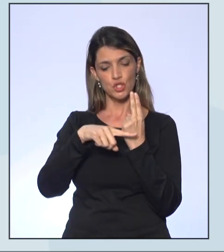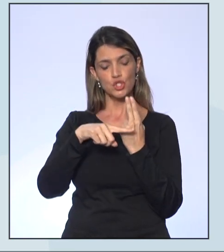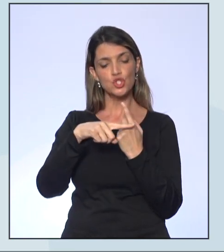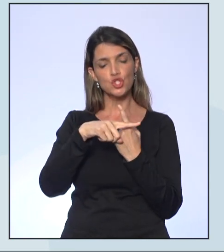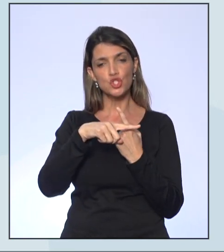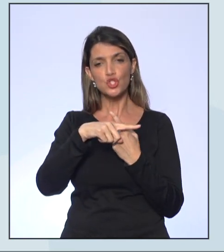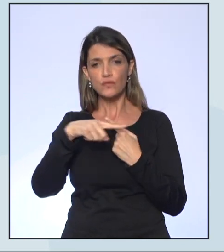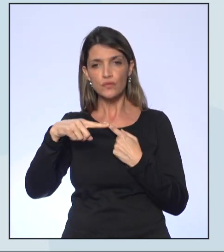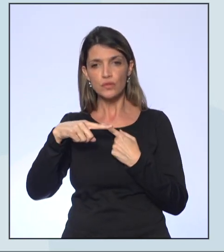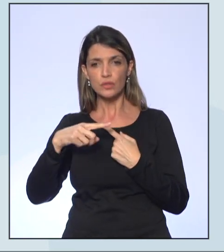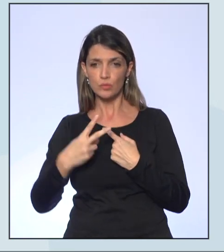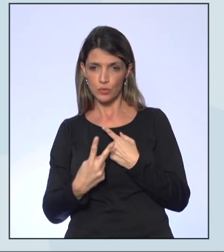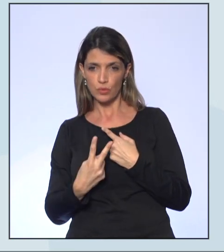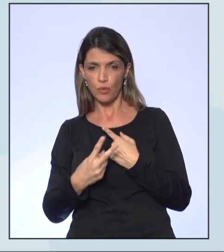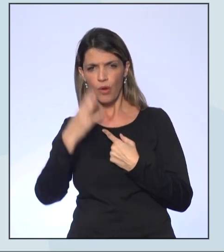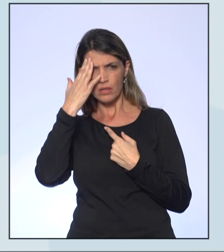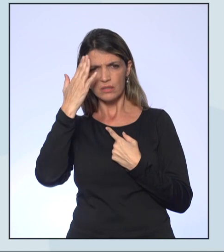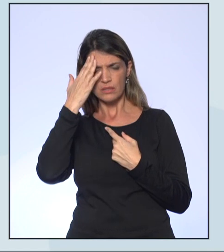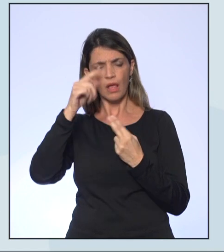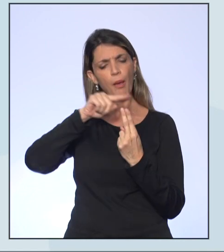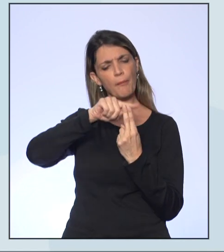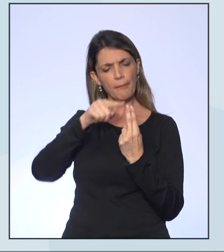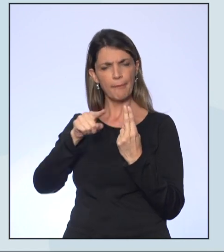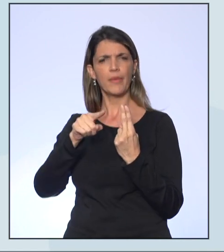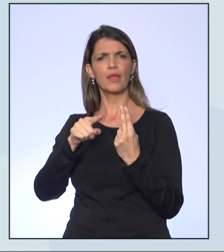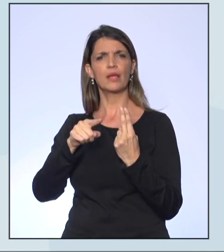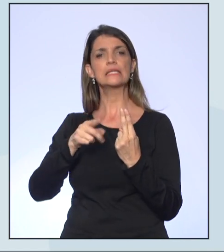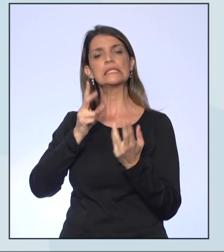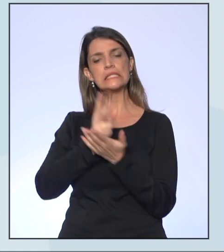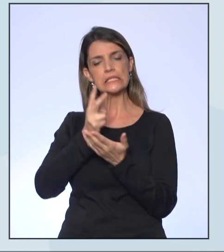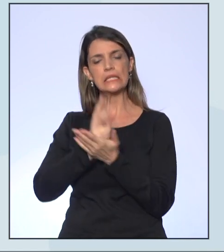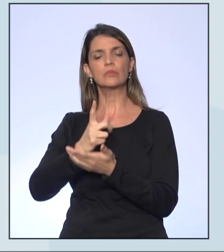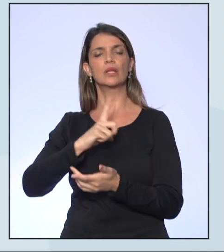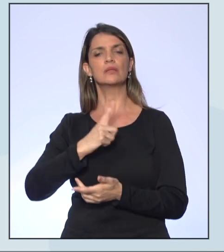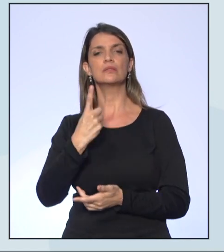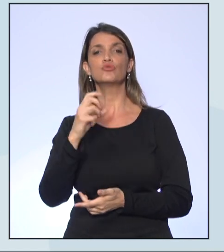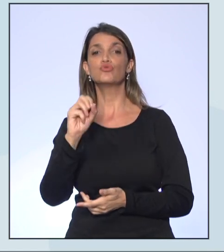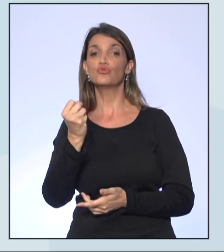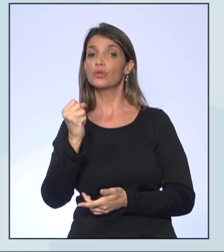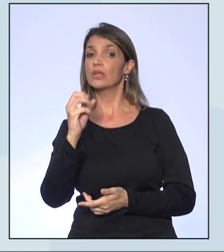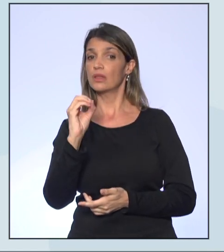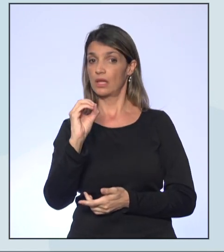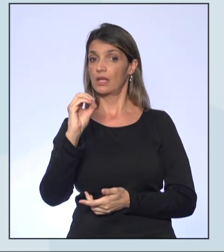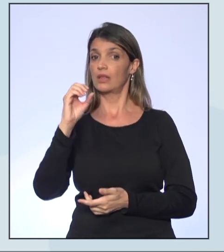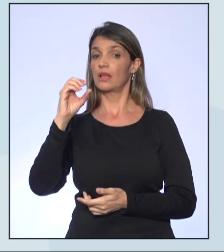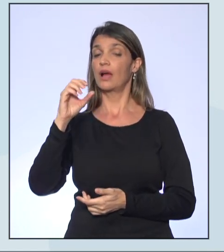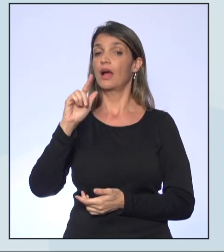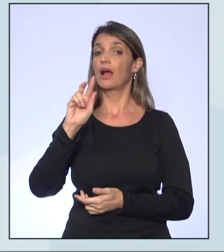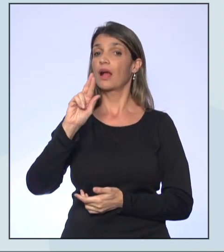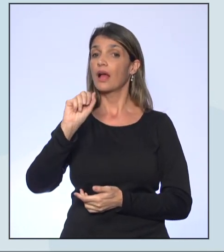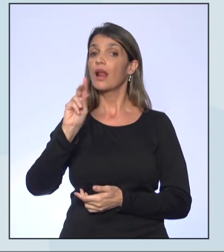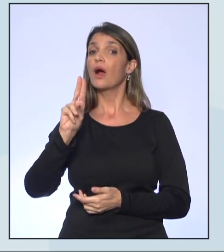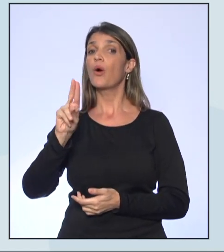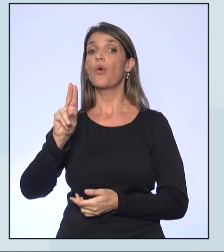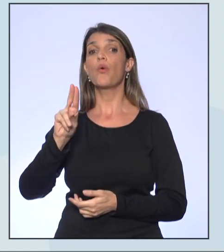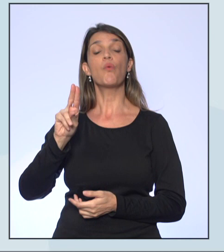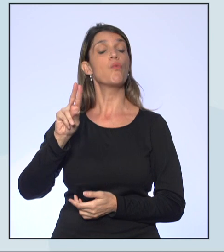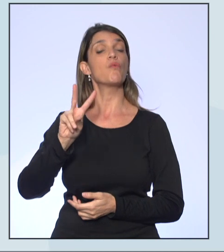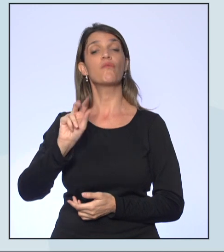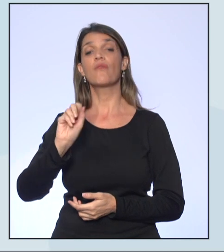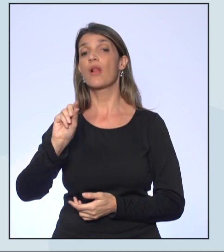eu sei que é π. Toda vez que eu tenho 180 graus, eu tenho o valor de π. π,